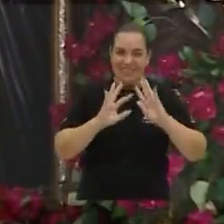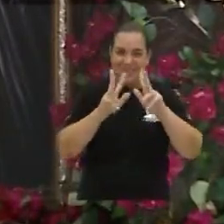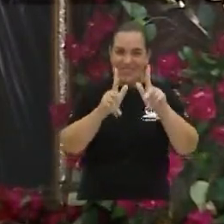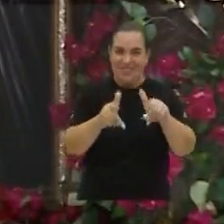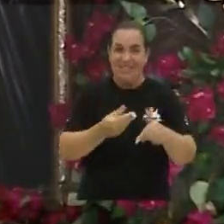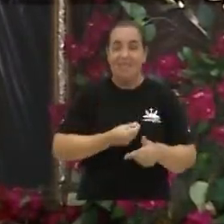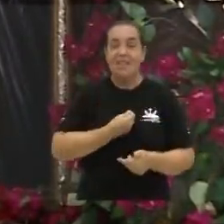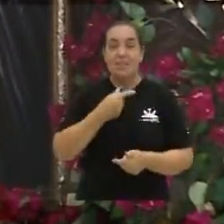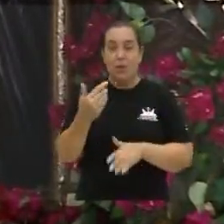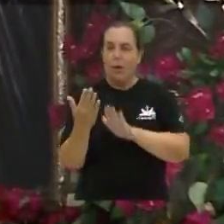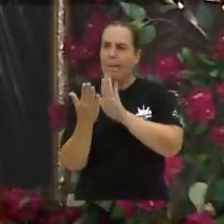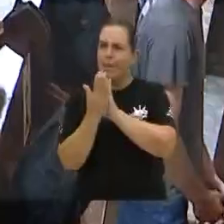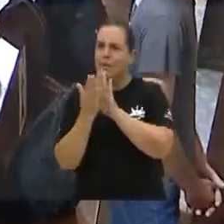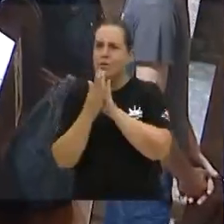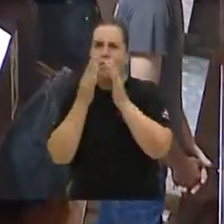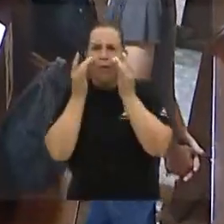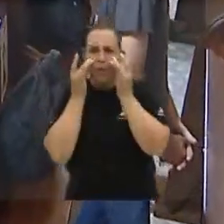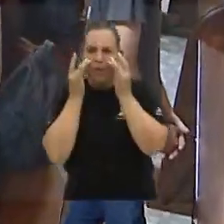aqui no santuário.